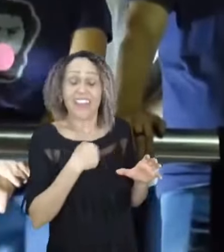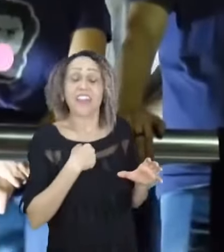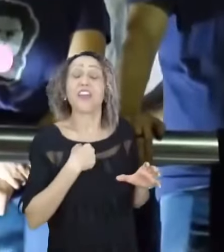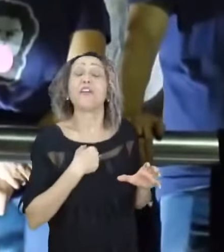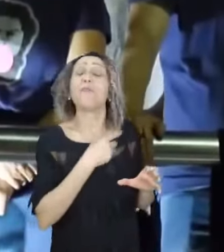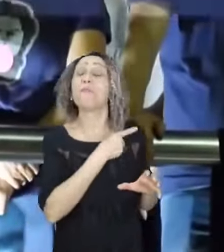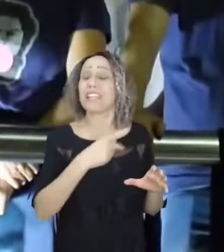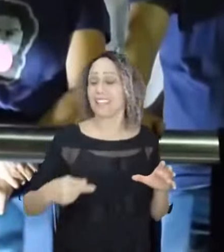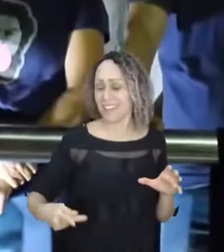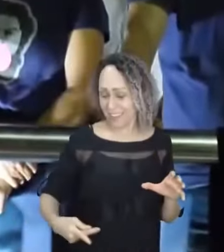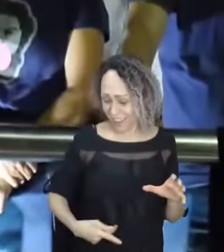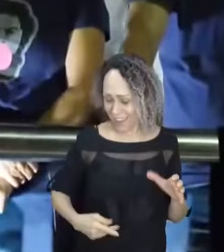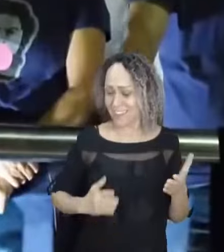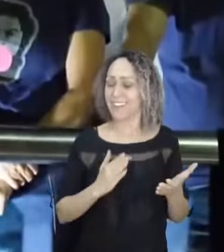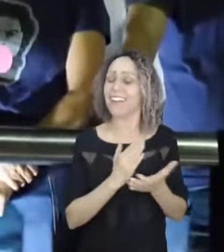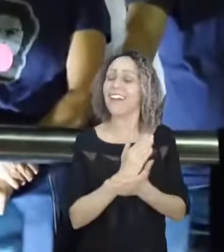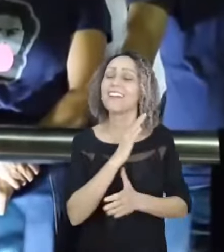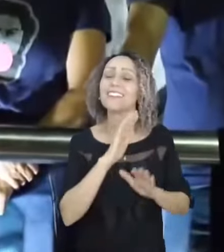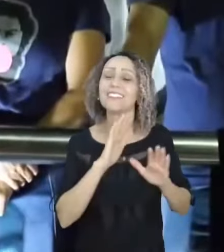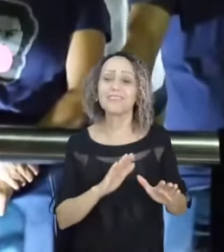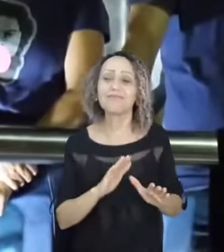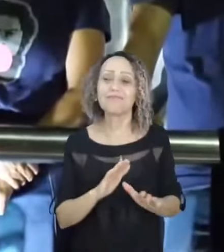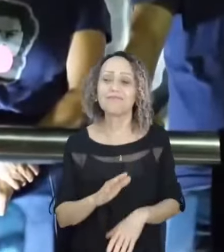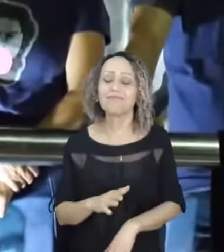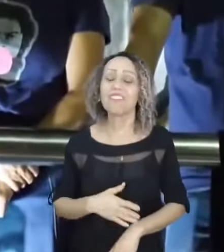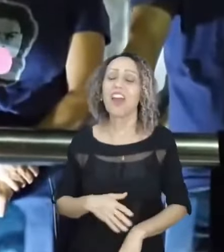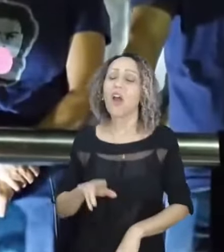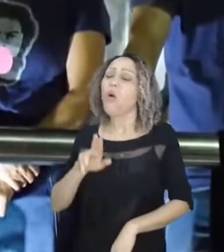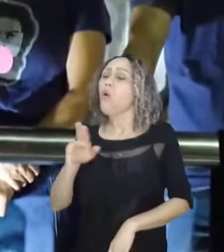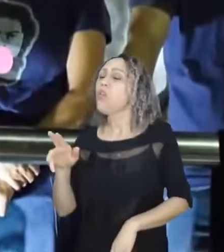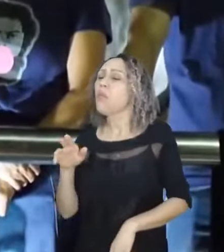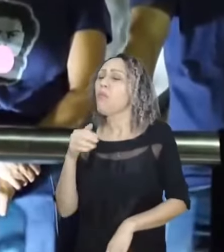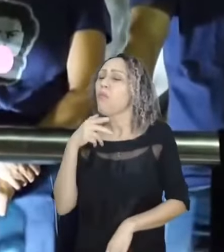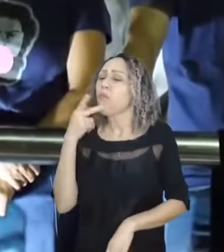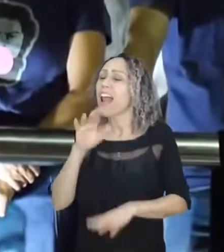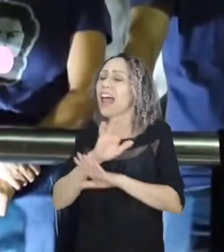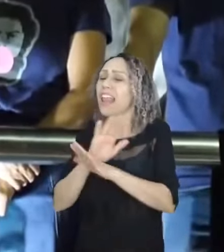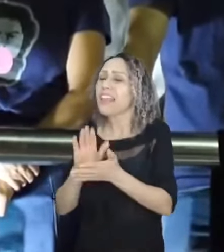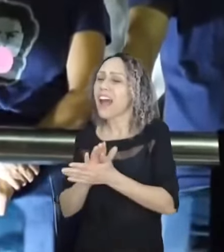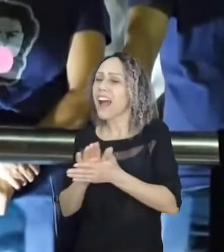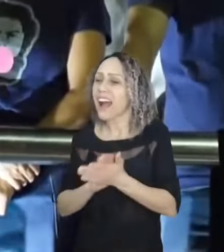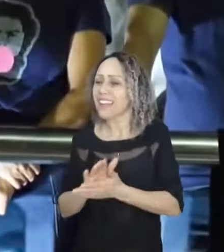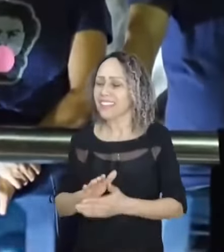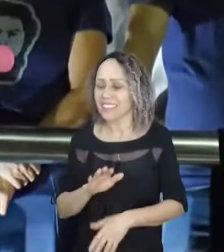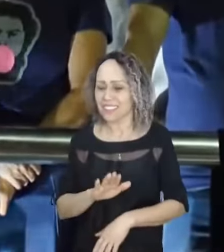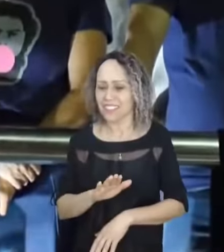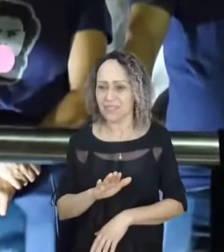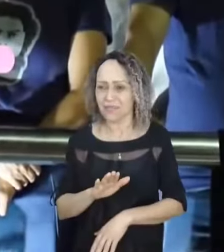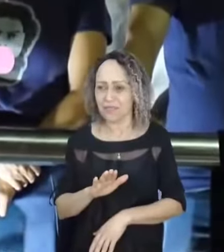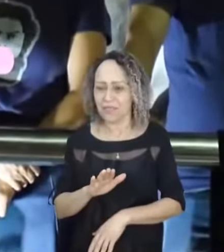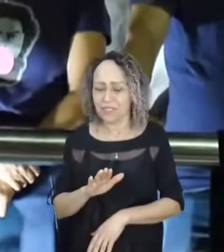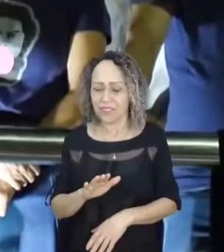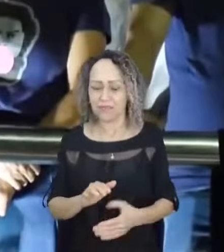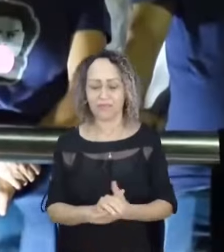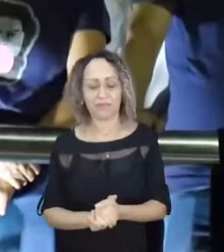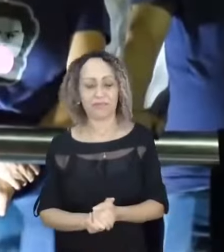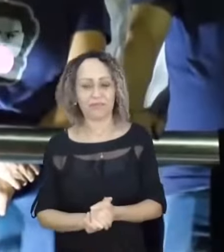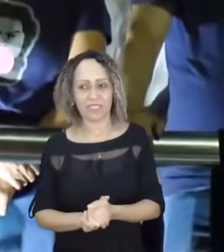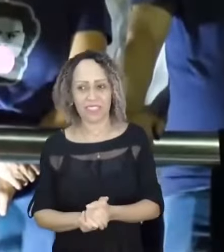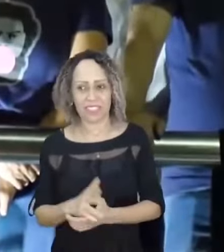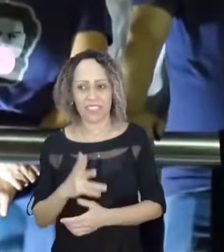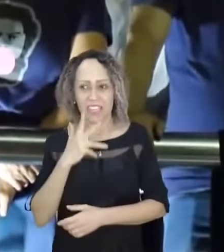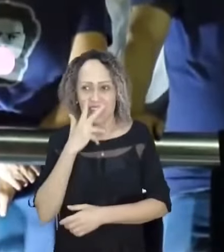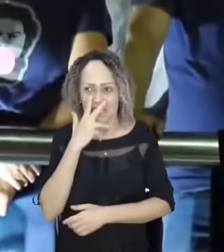alguém. Eu não vou dizer o nome, mas a verdade é que você deve ter um esquema nesse estado que pertence